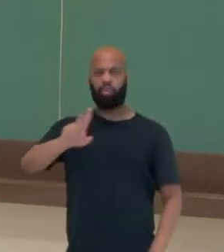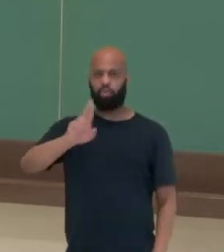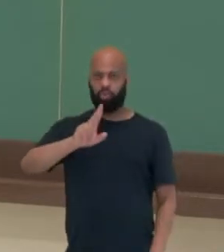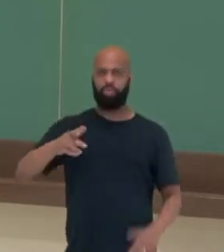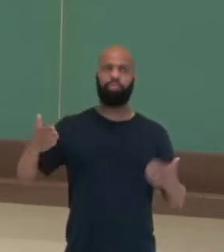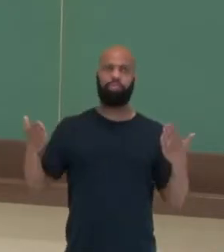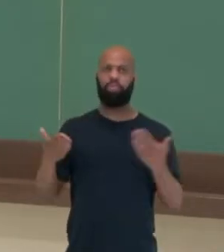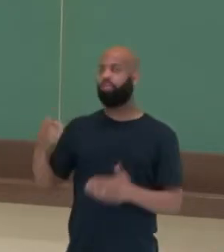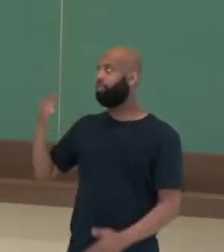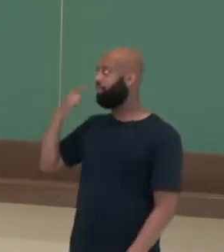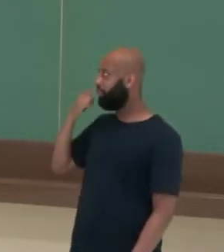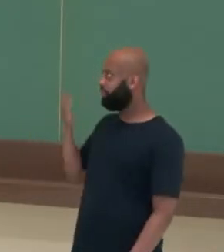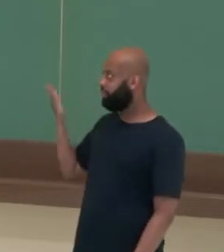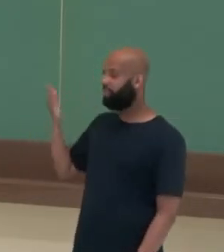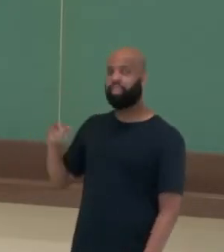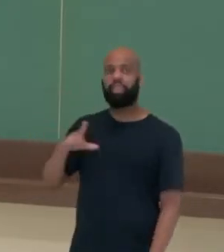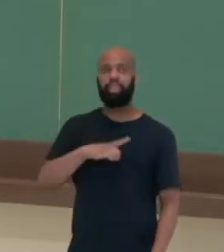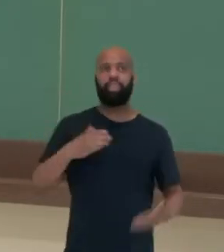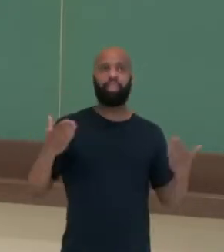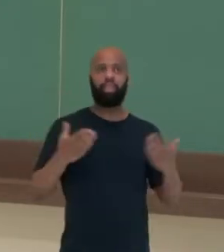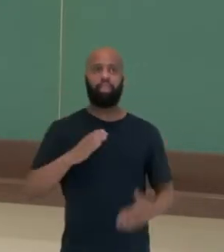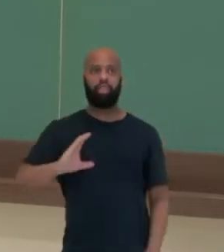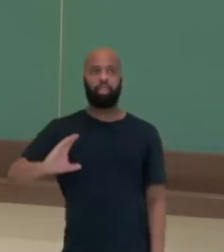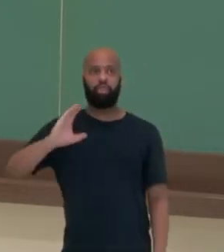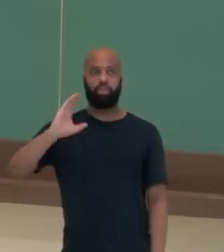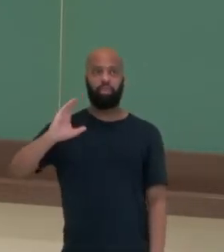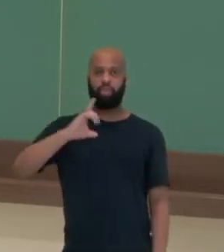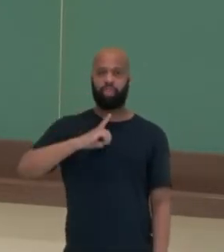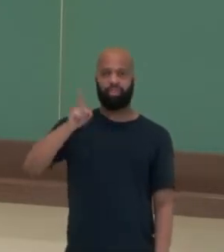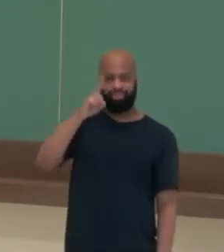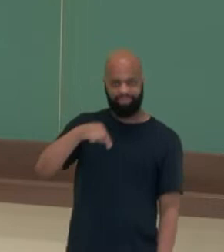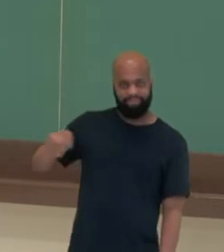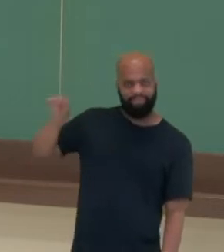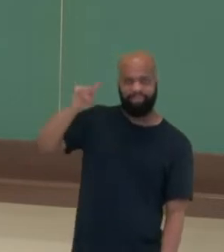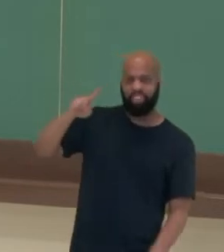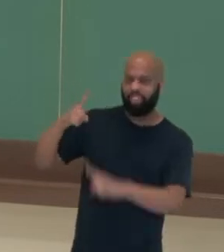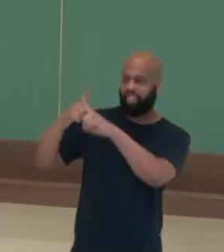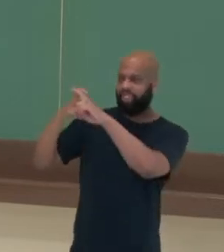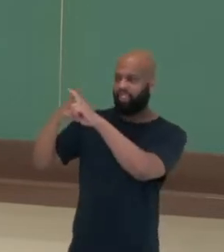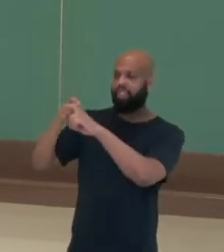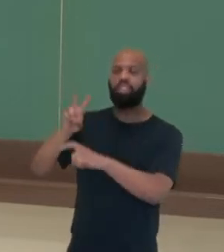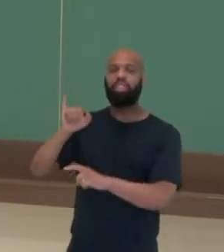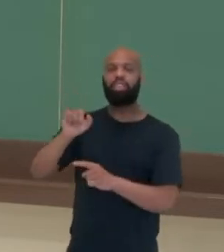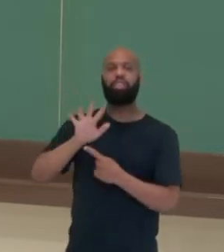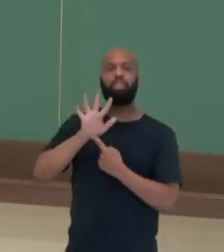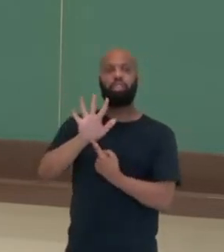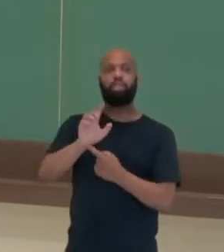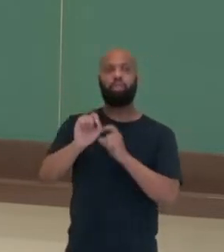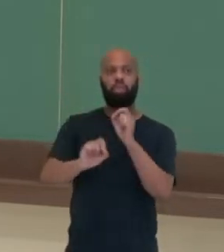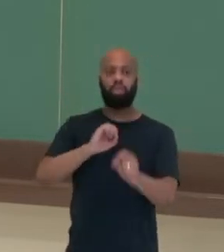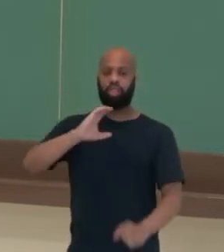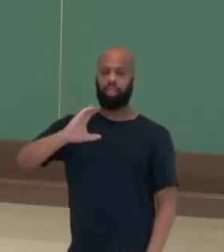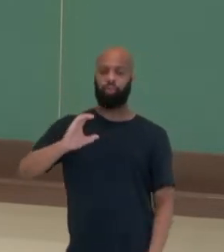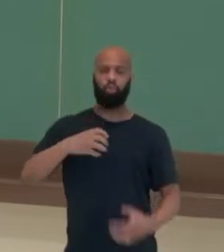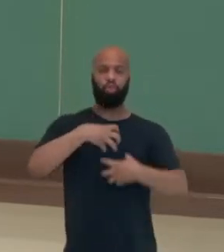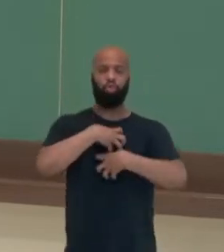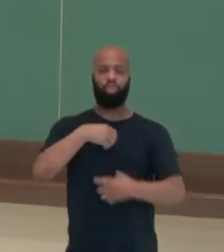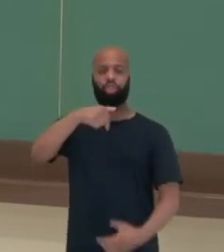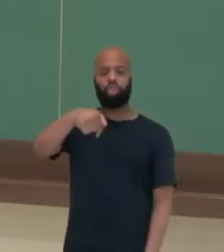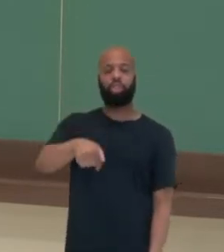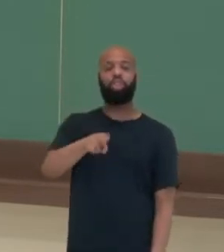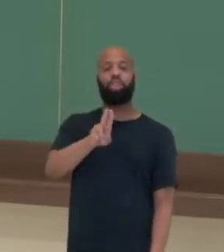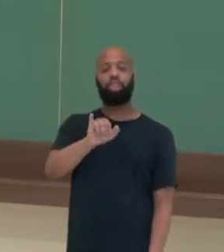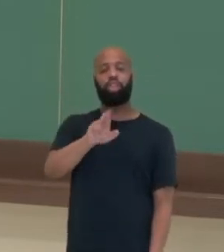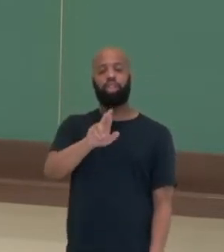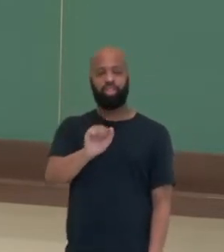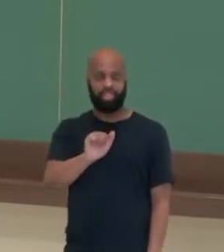Aqui, observe, este carbono está assinalado com um asterisco, para dizer que ele é um carbono quiral. E a condição